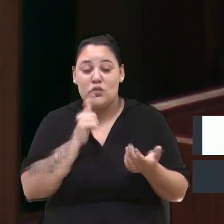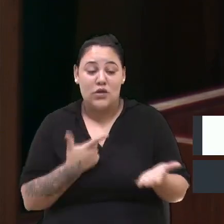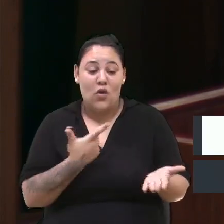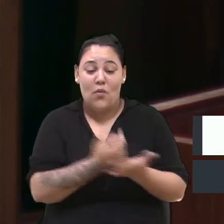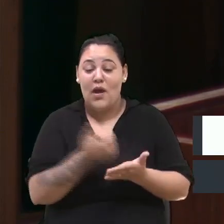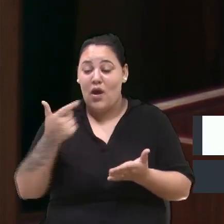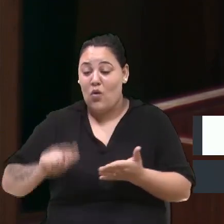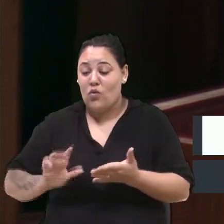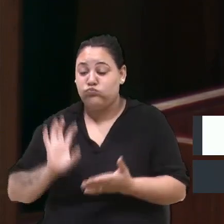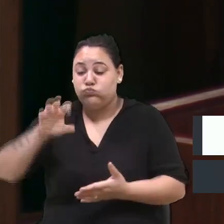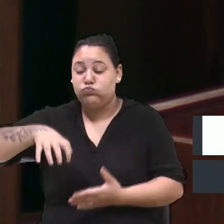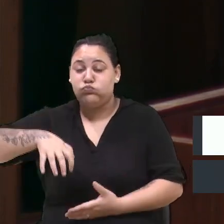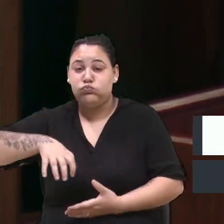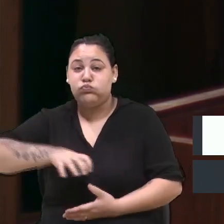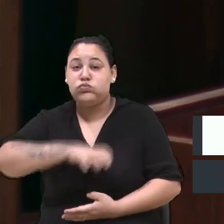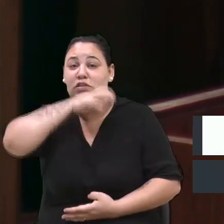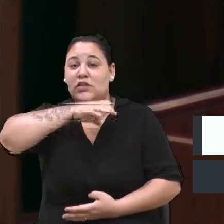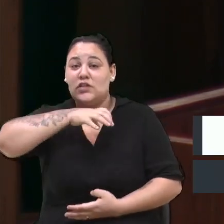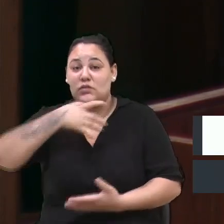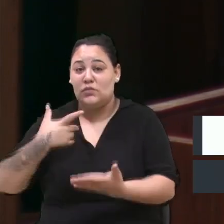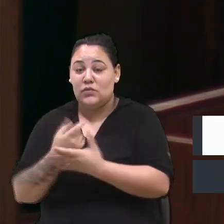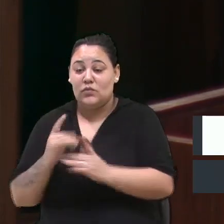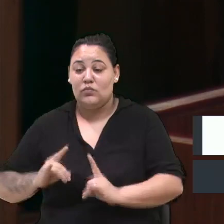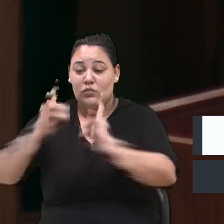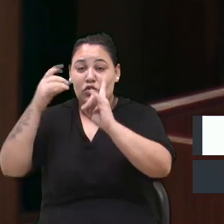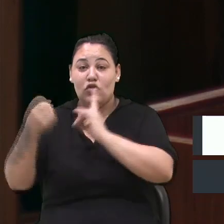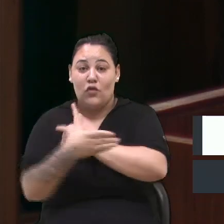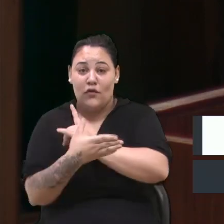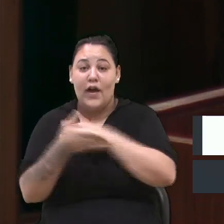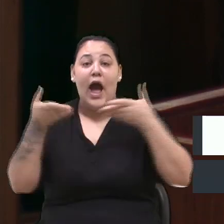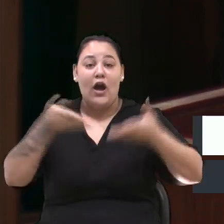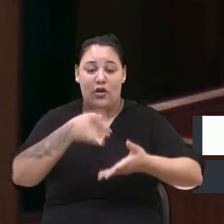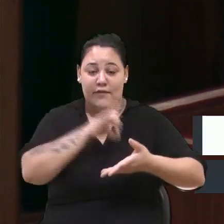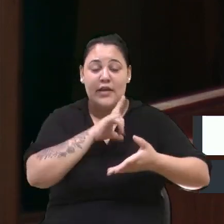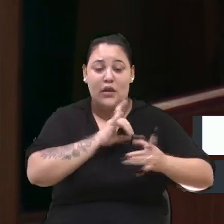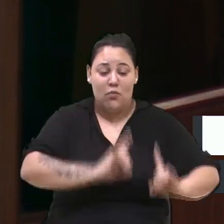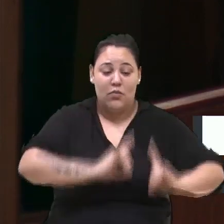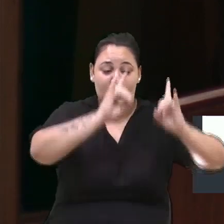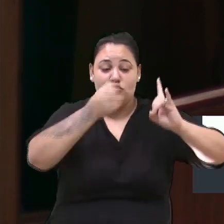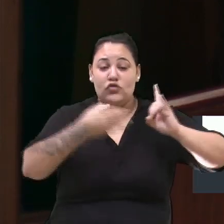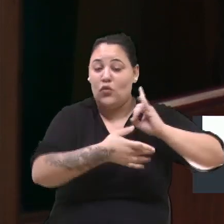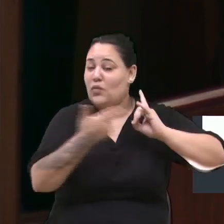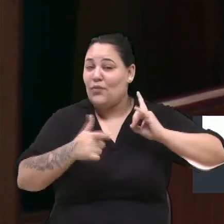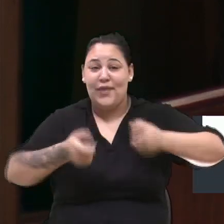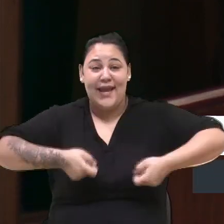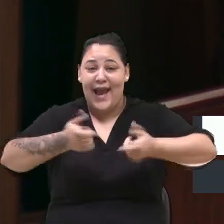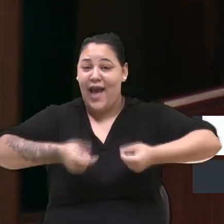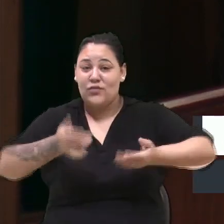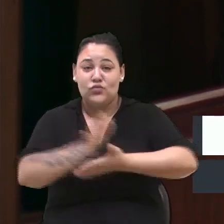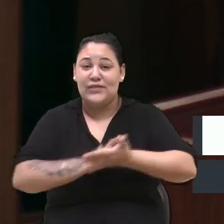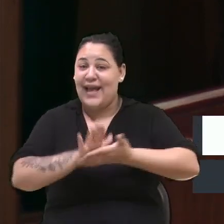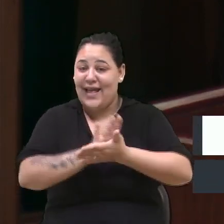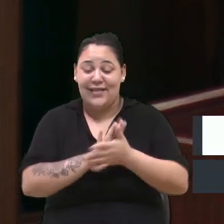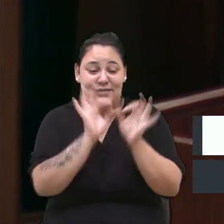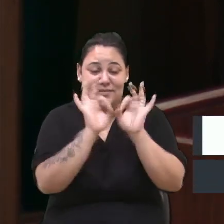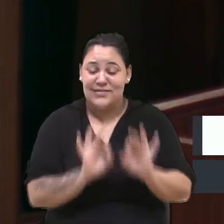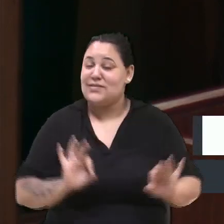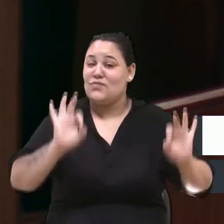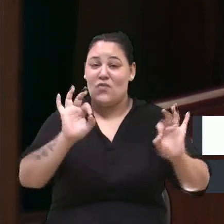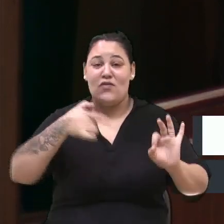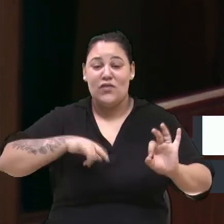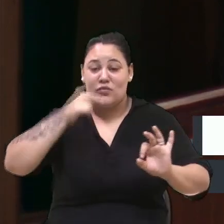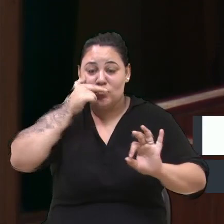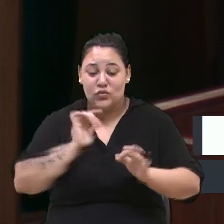local melhor e construir um prédio novo. Assim ela vai ter o prédio novo sem nenhum custo. E simplesmente vai contratar